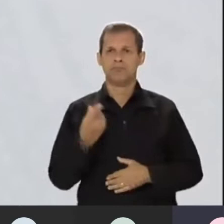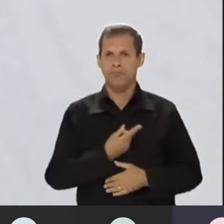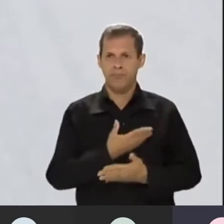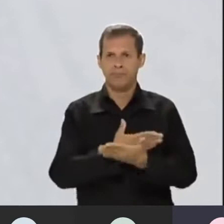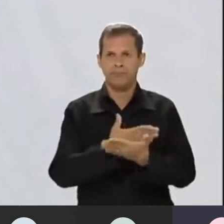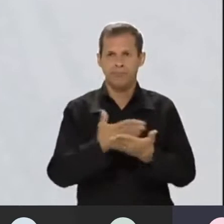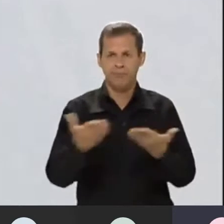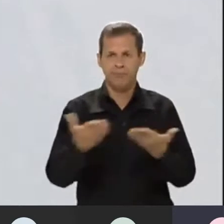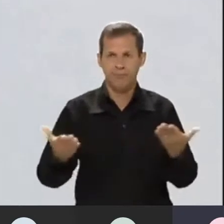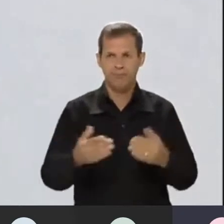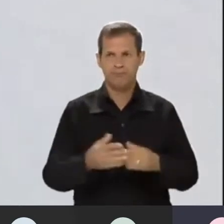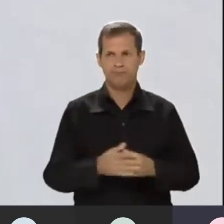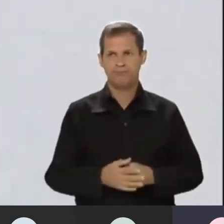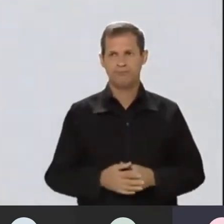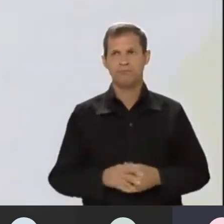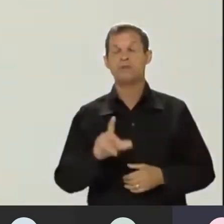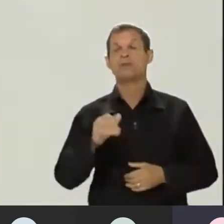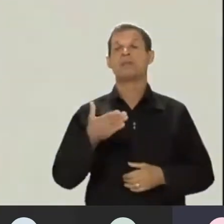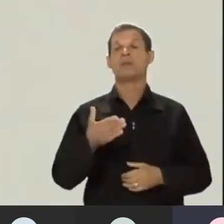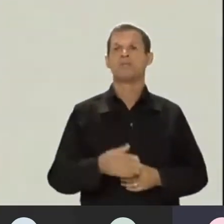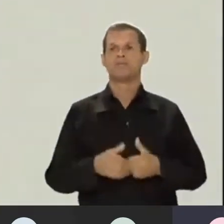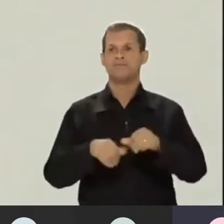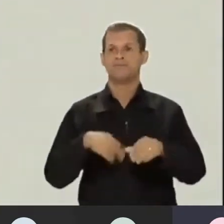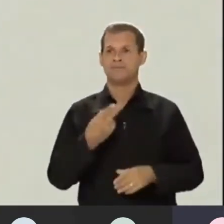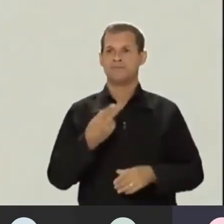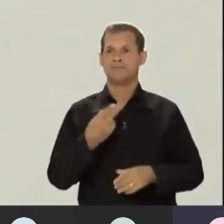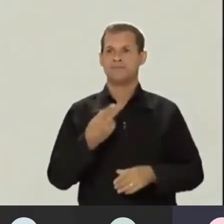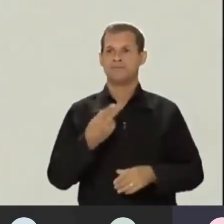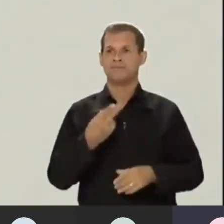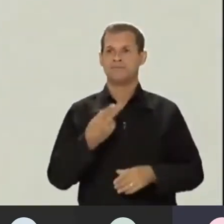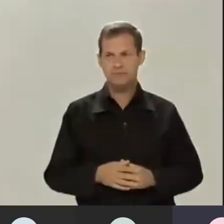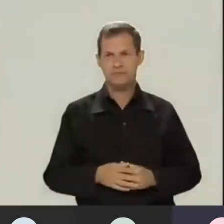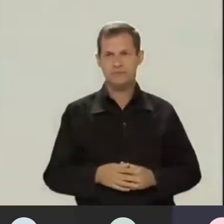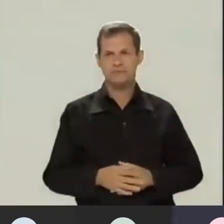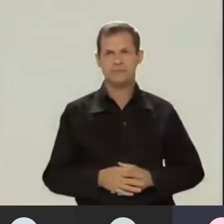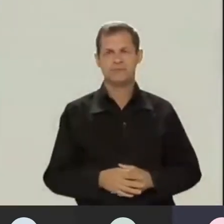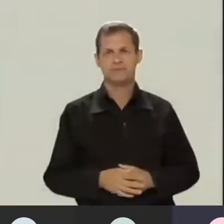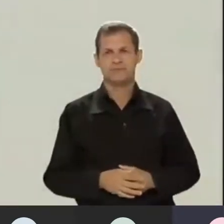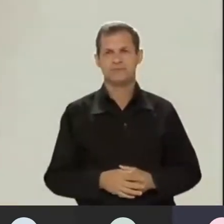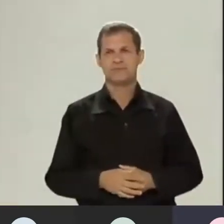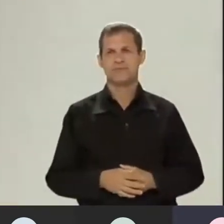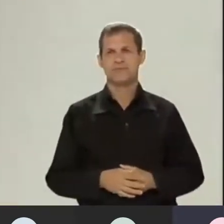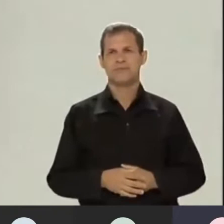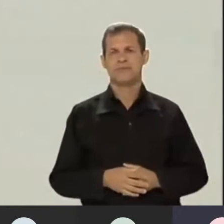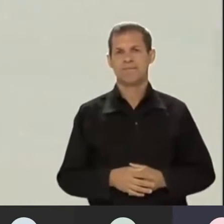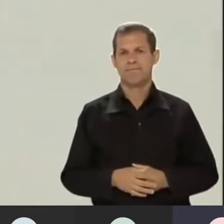e nós vamos iniciar o que seria esses nossos projetos.